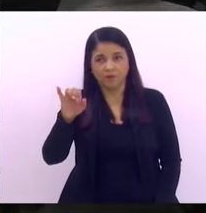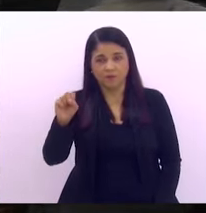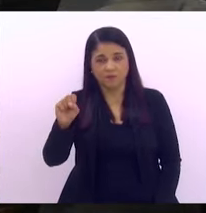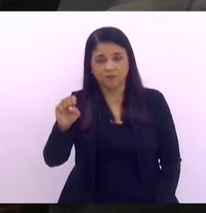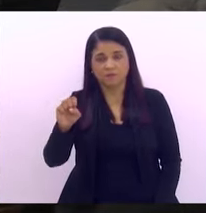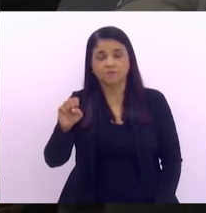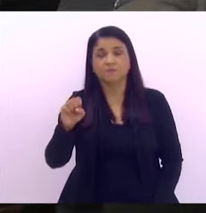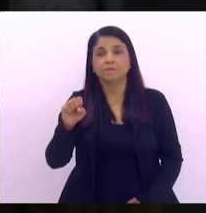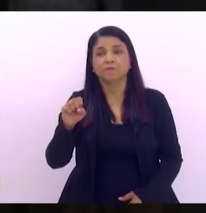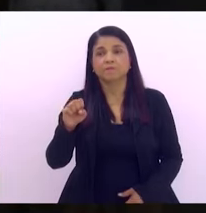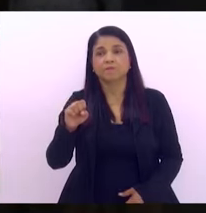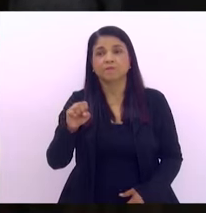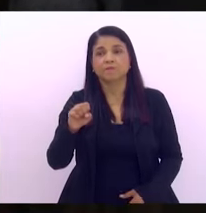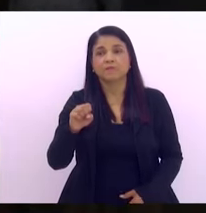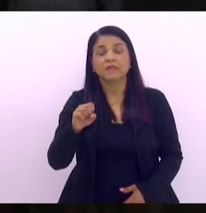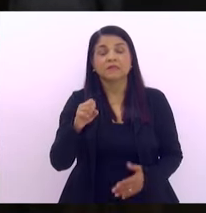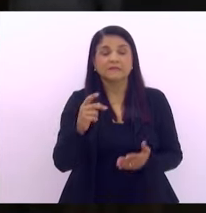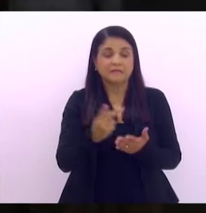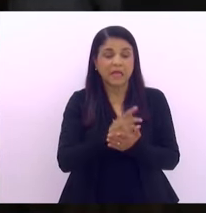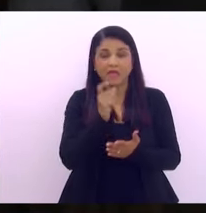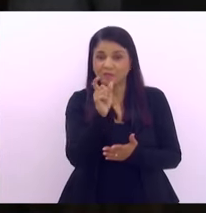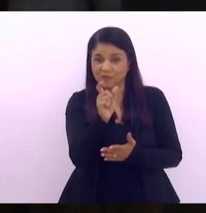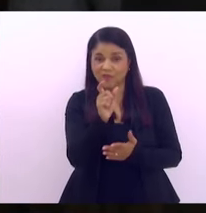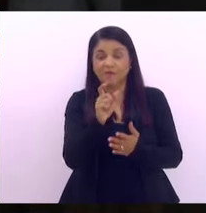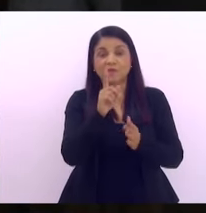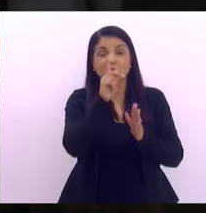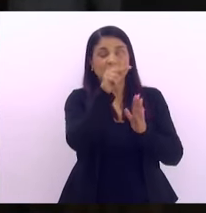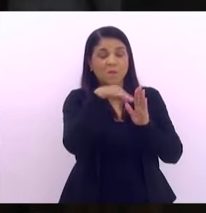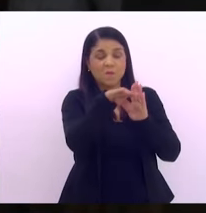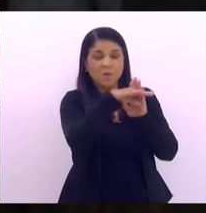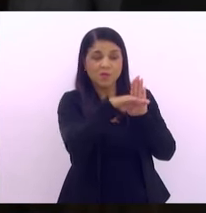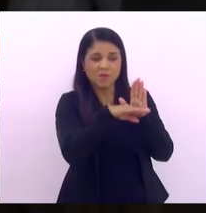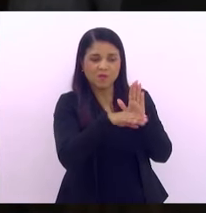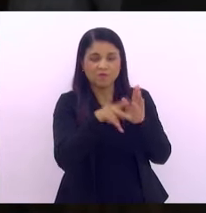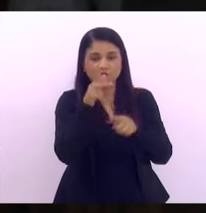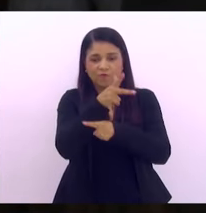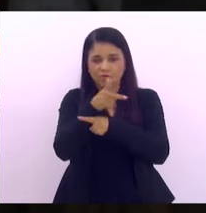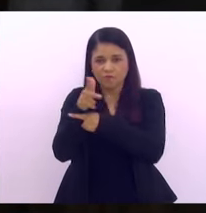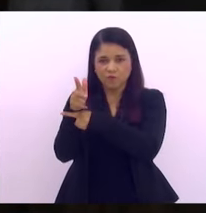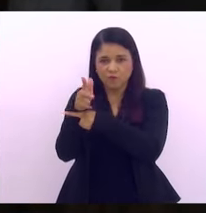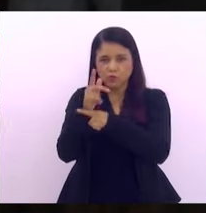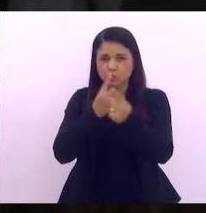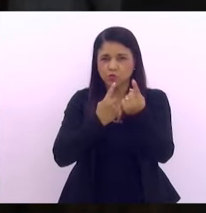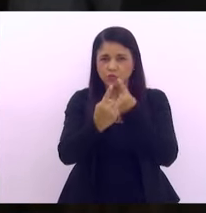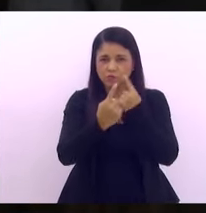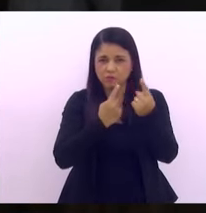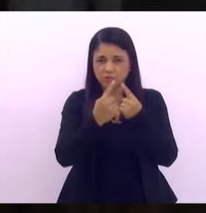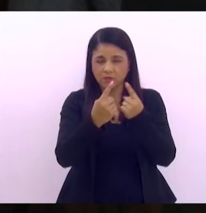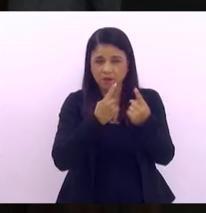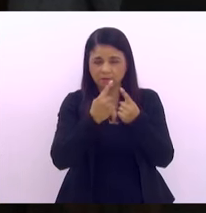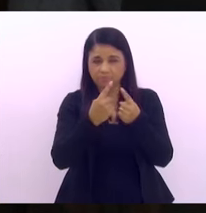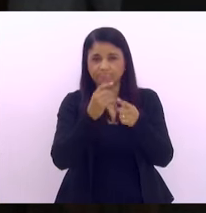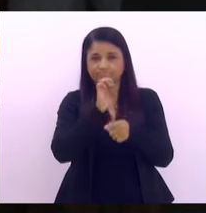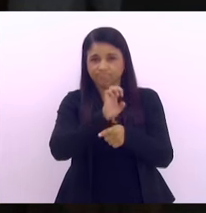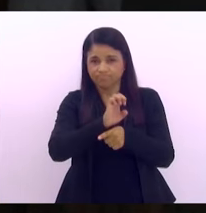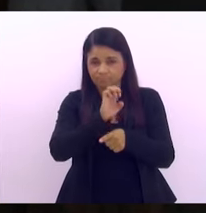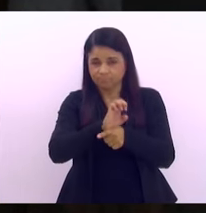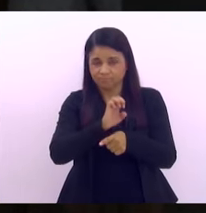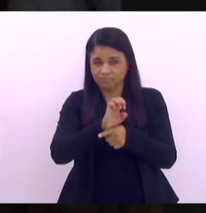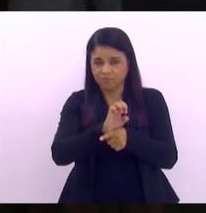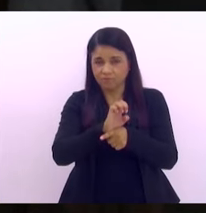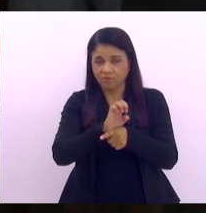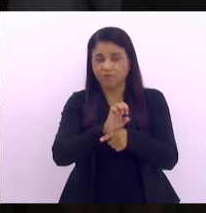instituição, está errado aqui, de programa de vídeo monitoramento em estradas e rodovias estaduais que sejam objeto